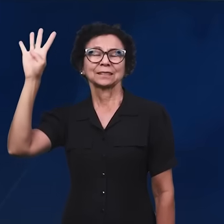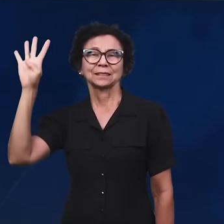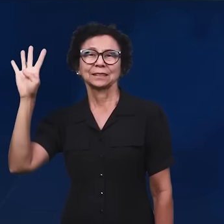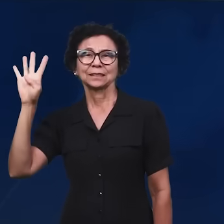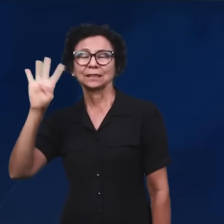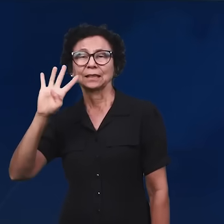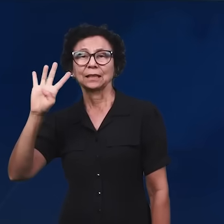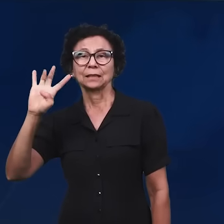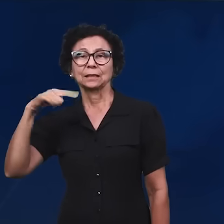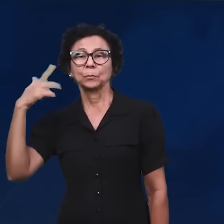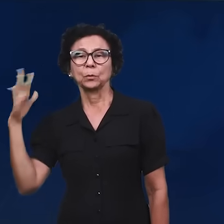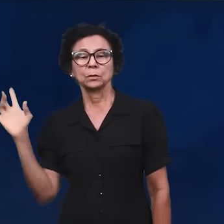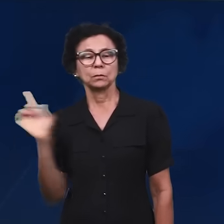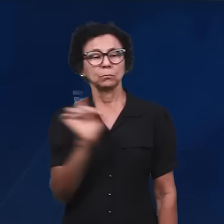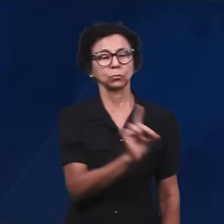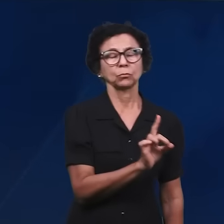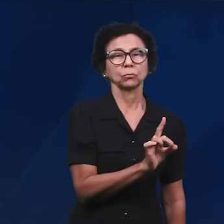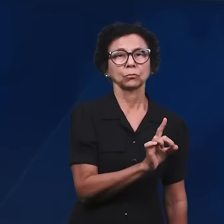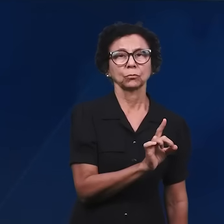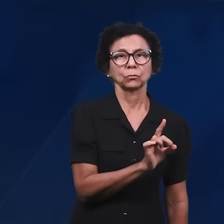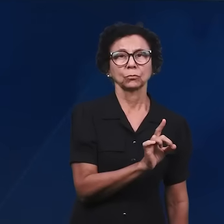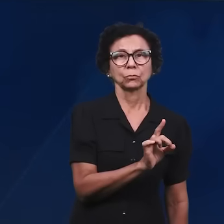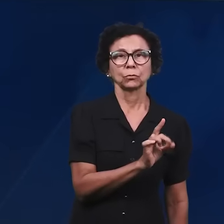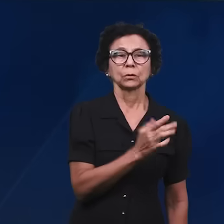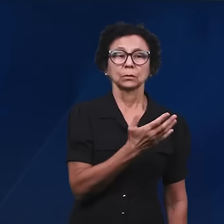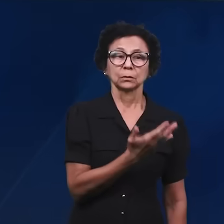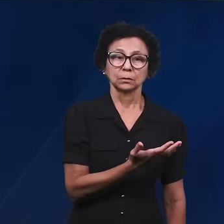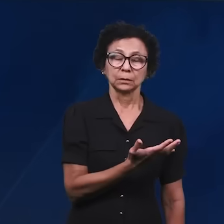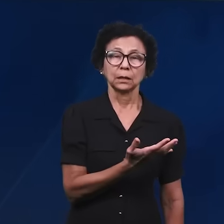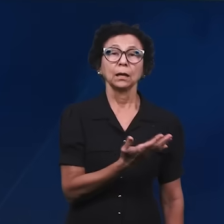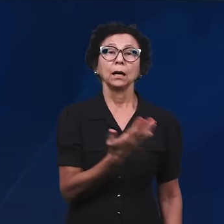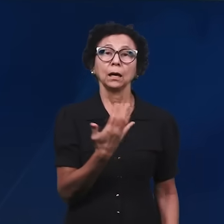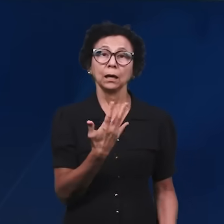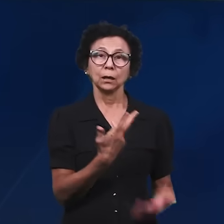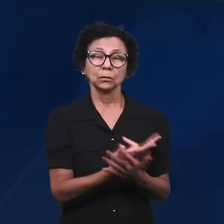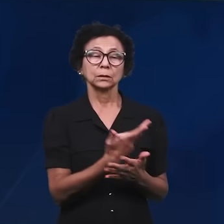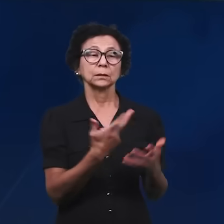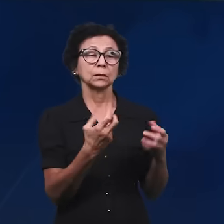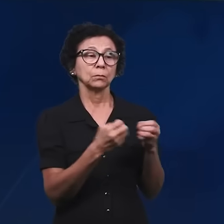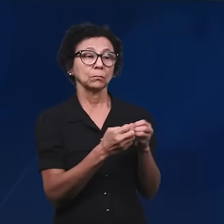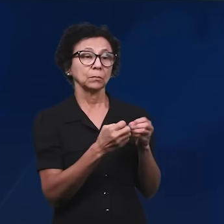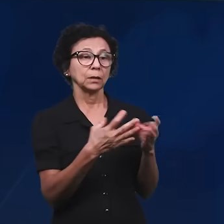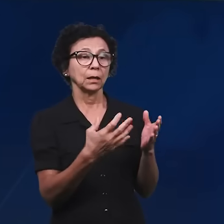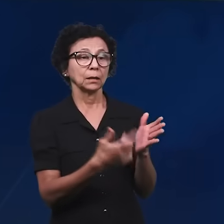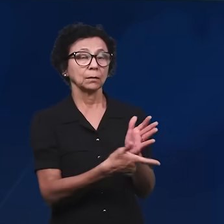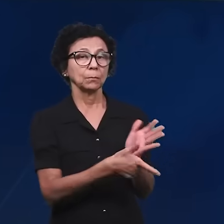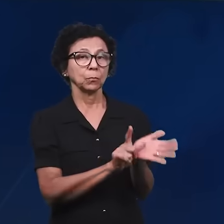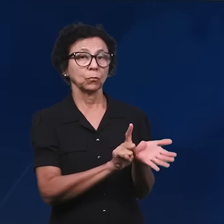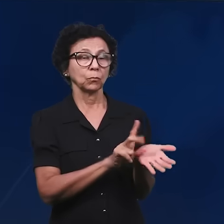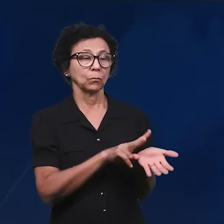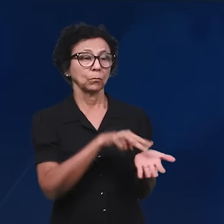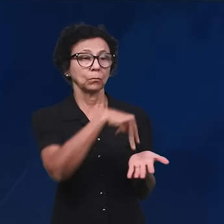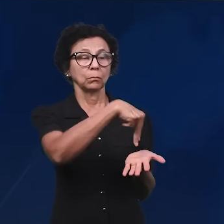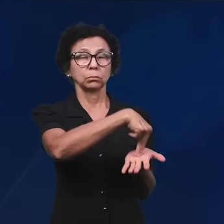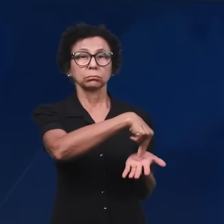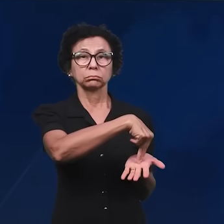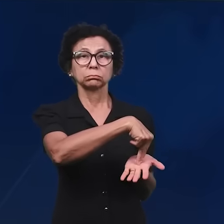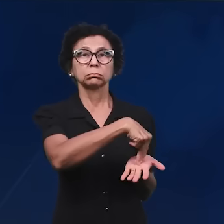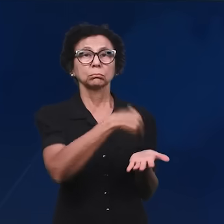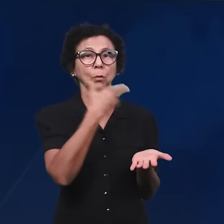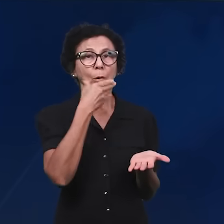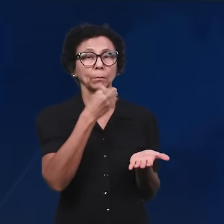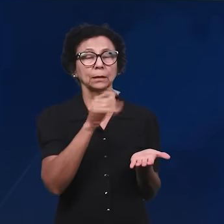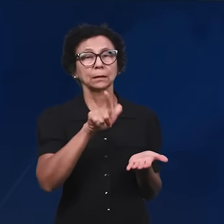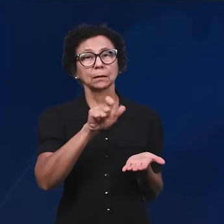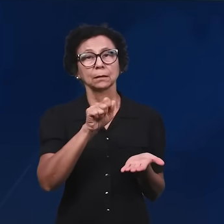nas famílias, um momento de dor e sofrimento, porque o texto diz que cheirava mal. A situação do homem,